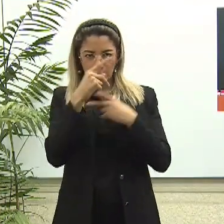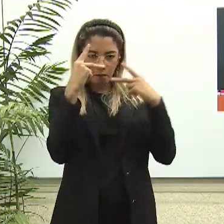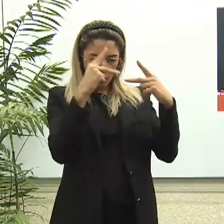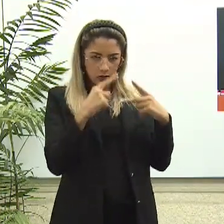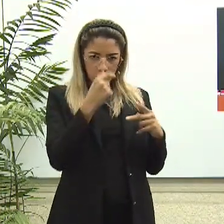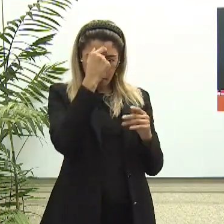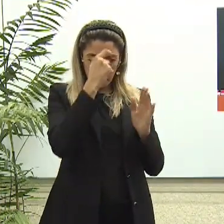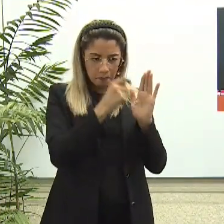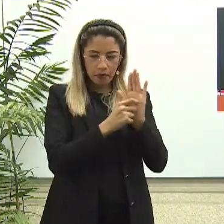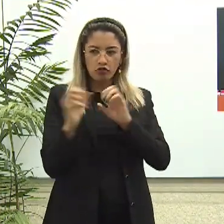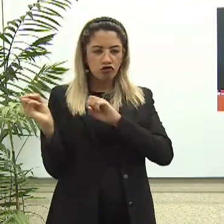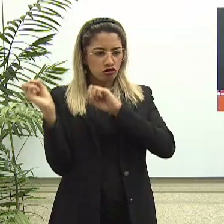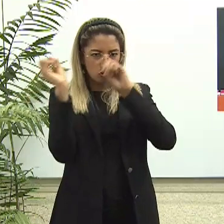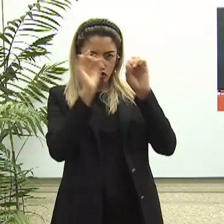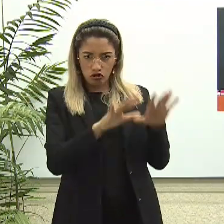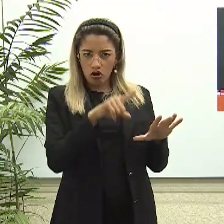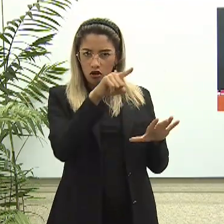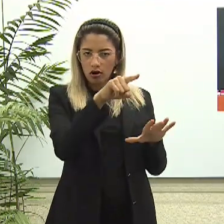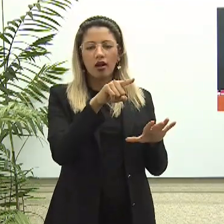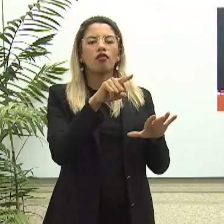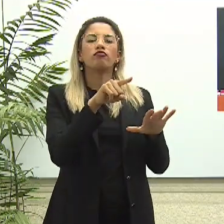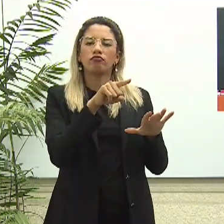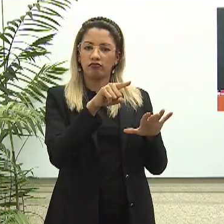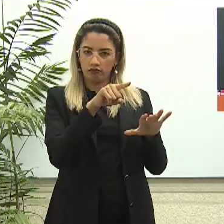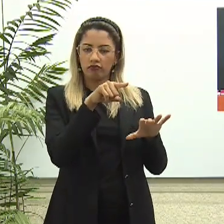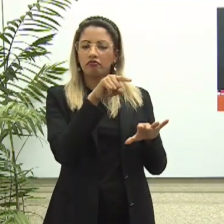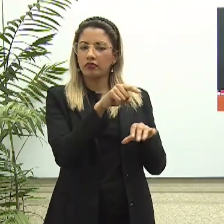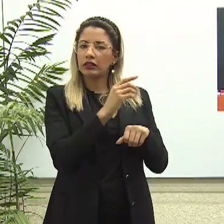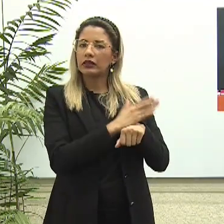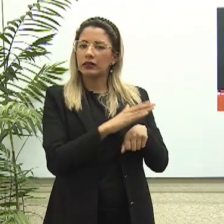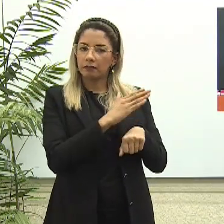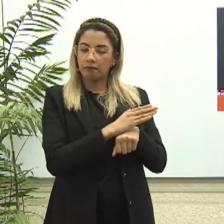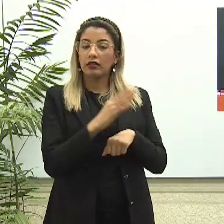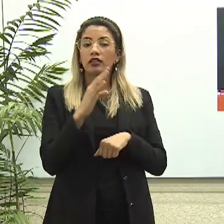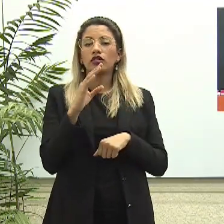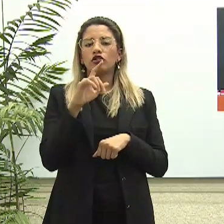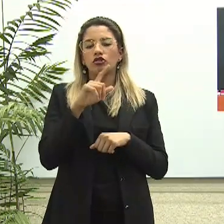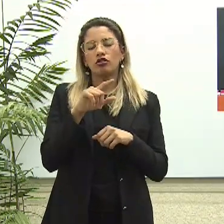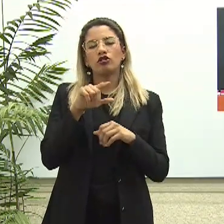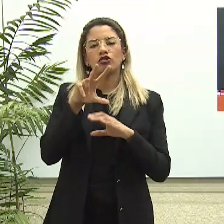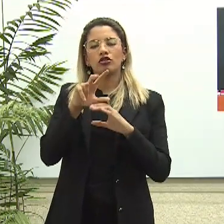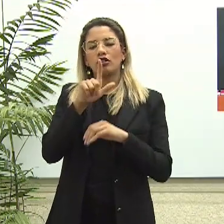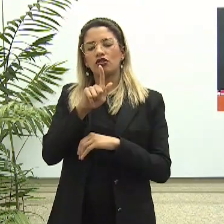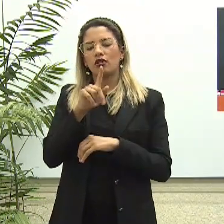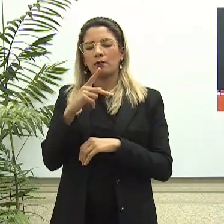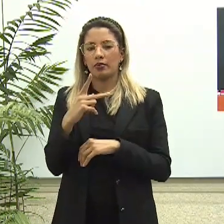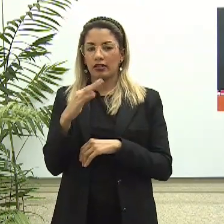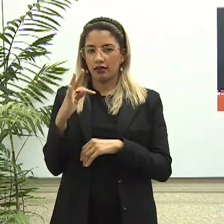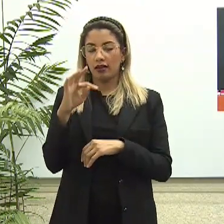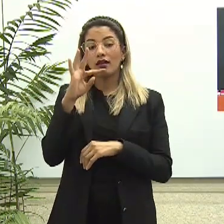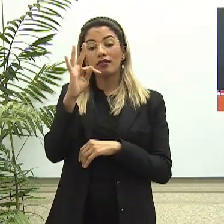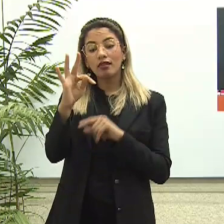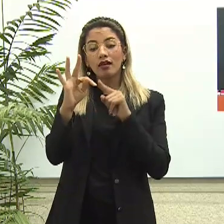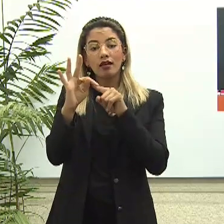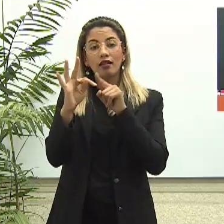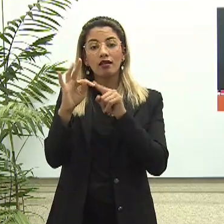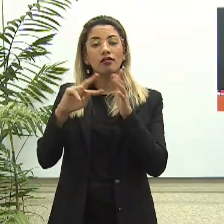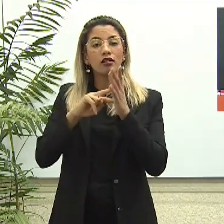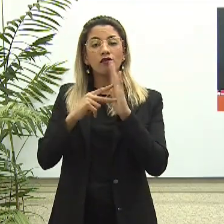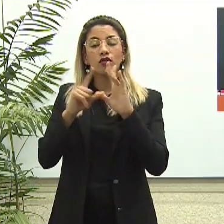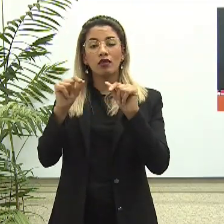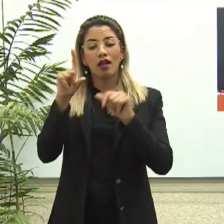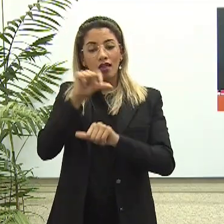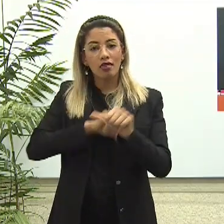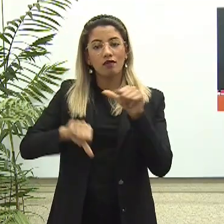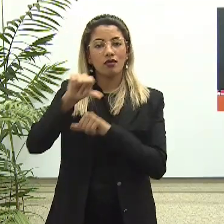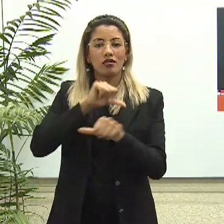numa arquitetura que Aliás o GPT o t é de transformer que quem criou foi o Google e essa arquitetura